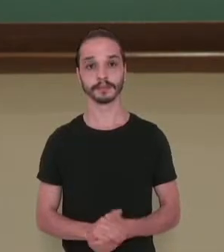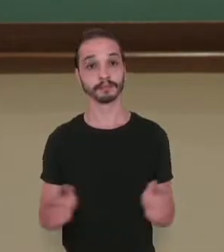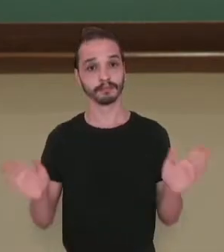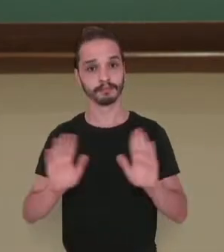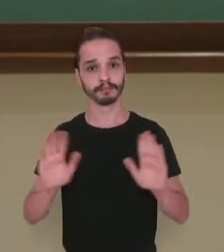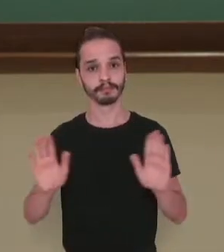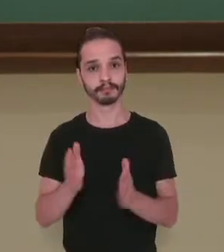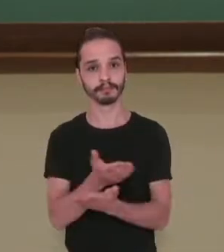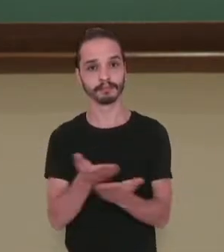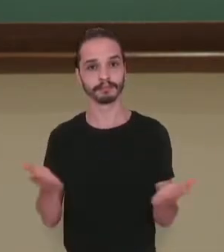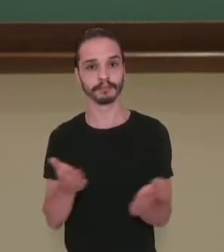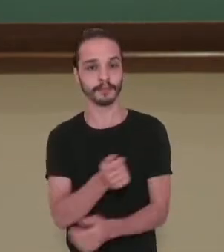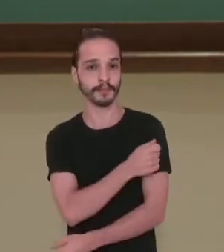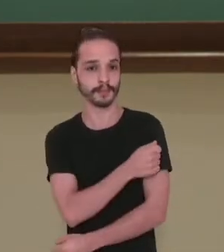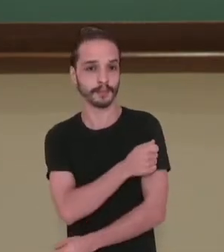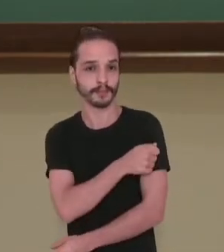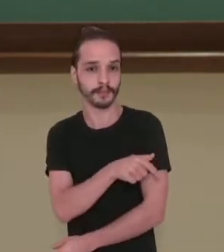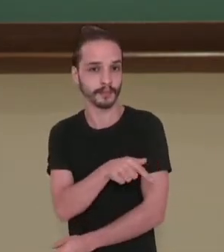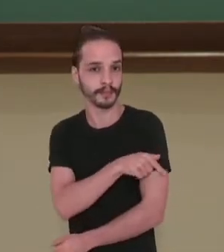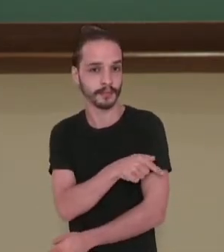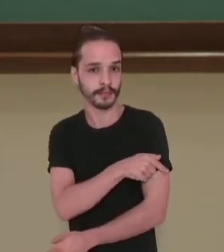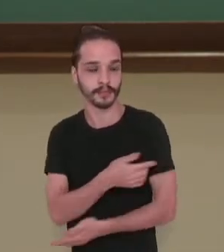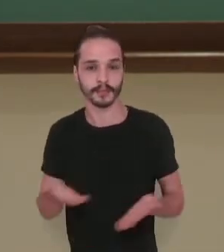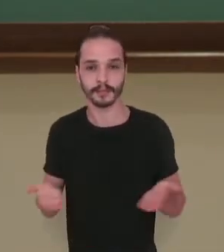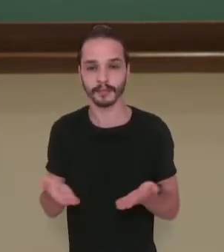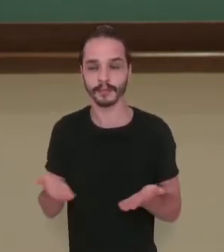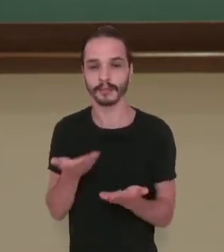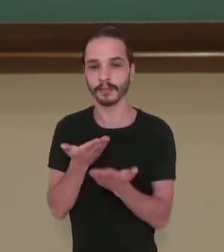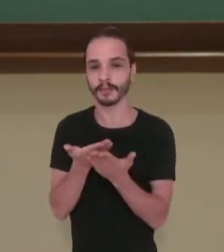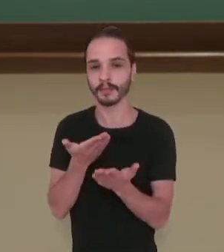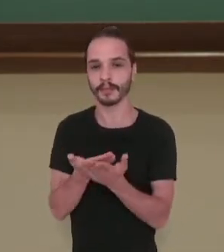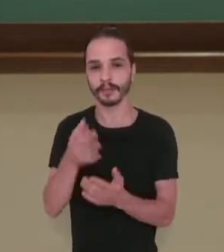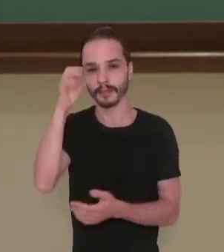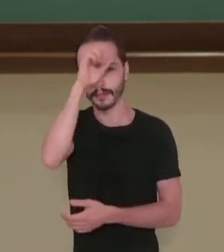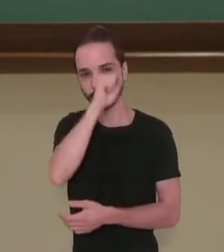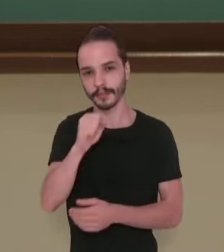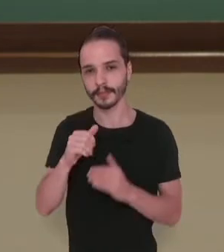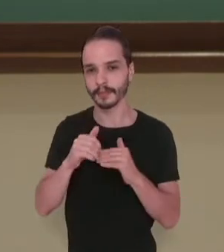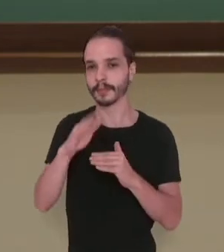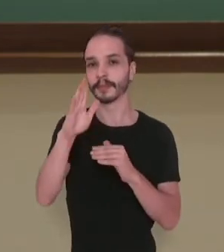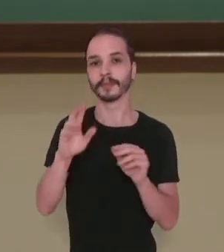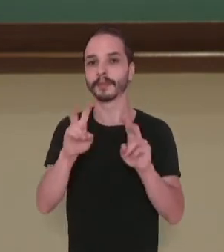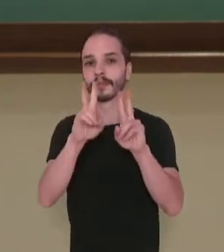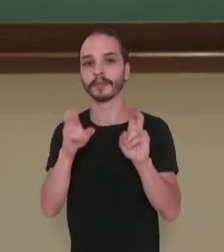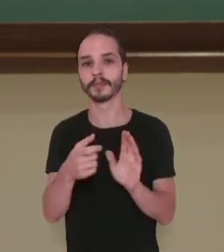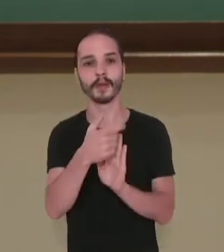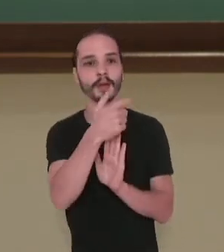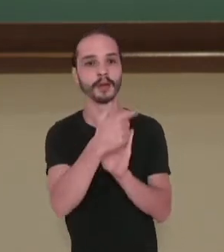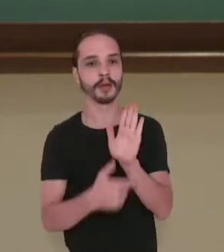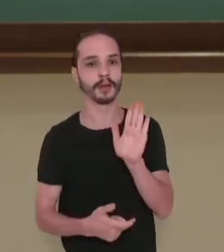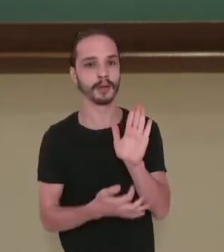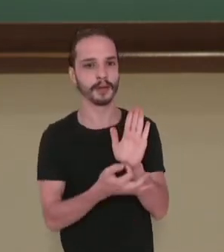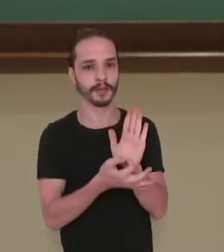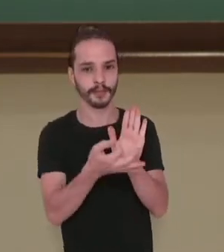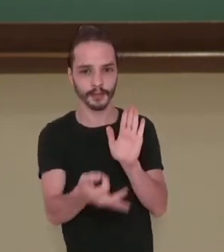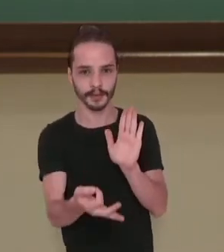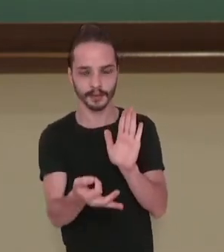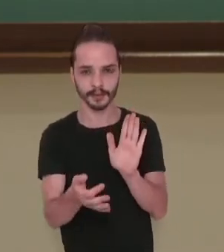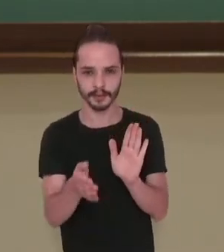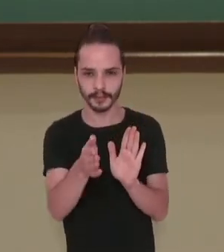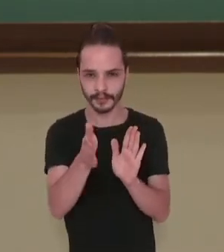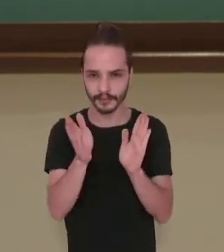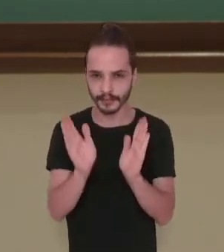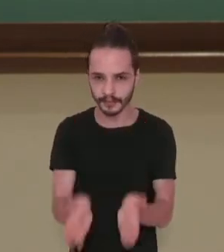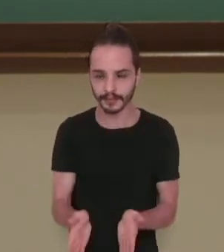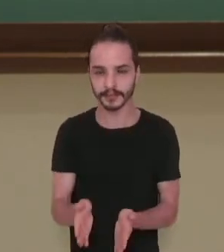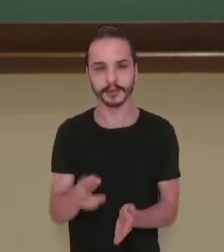Olá, estudantes do 7º ano. Nesta aula vamos aprender um pouquinho mais sobre o artigo de opinião. Vocês com certeza já leram